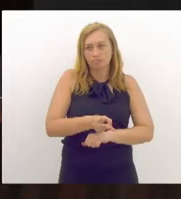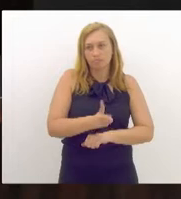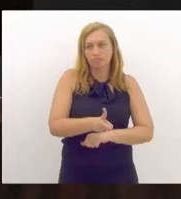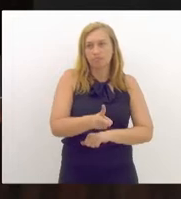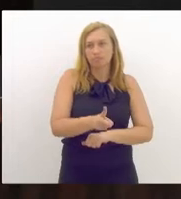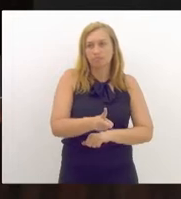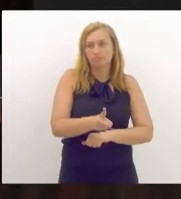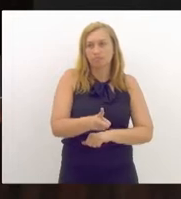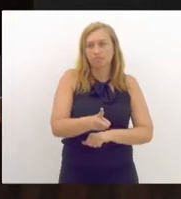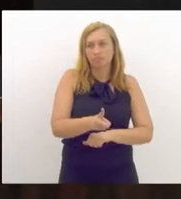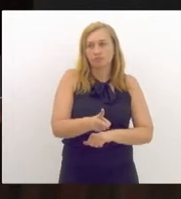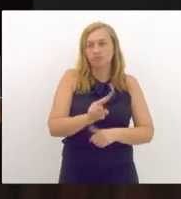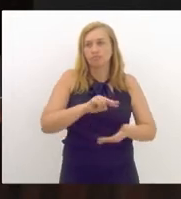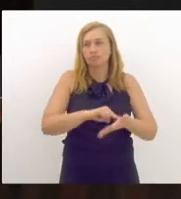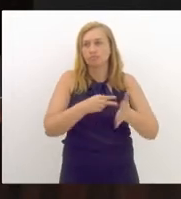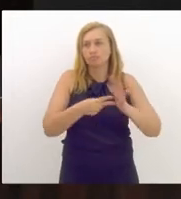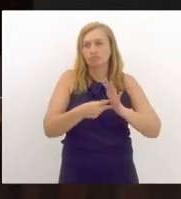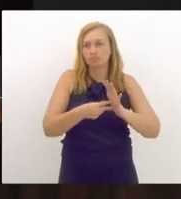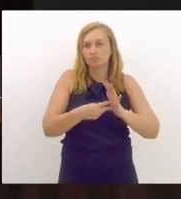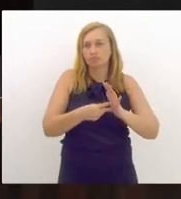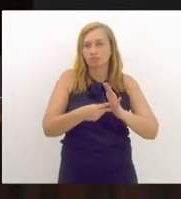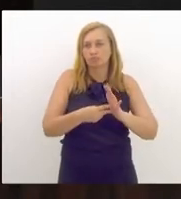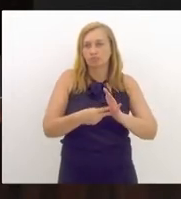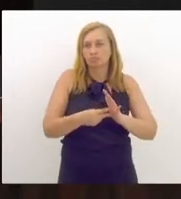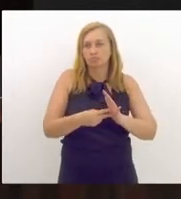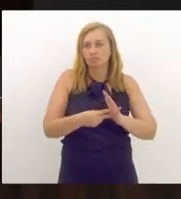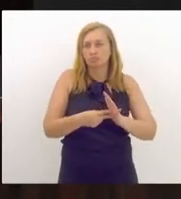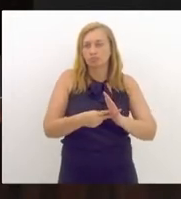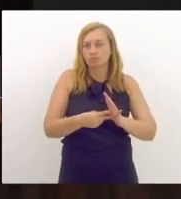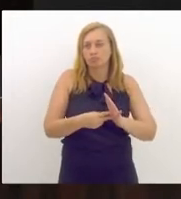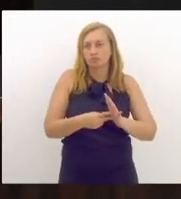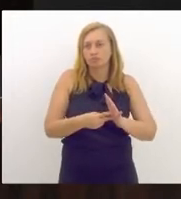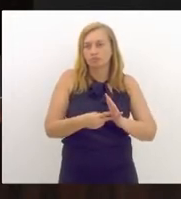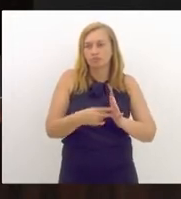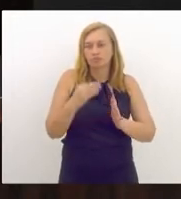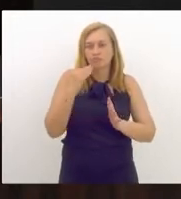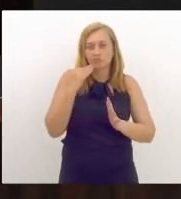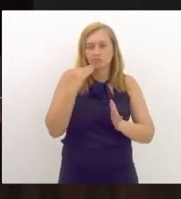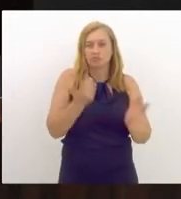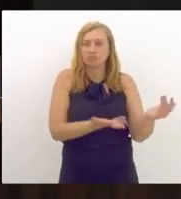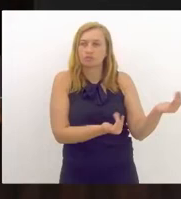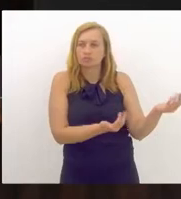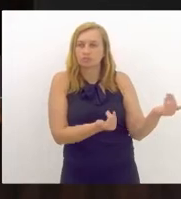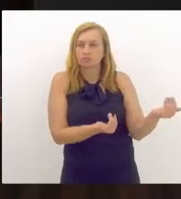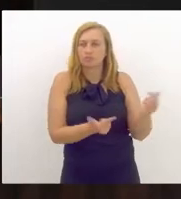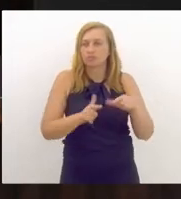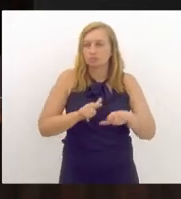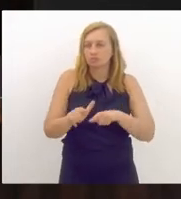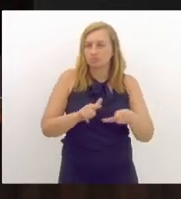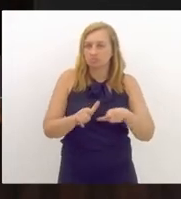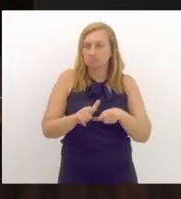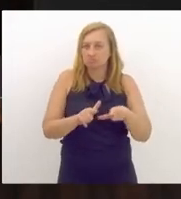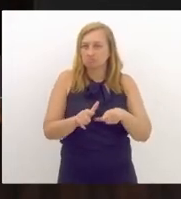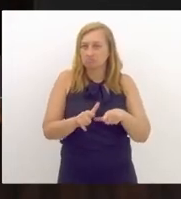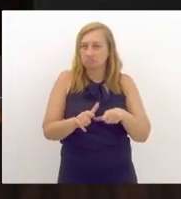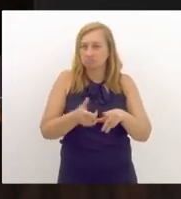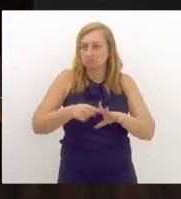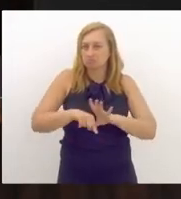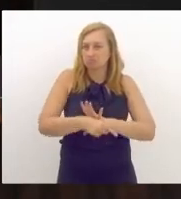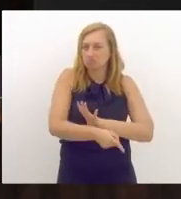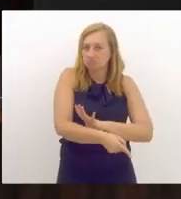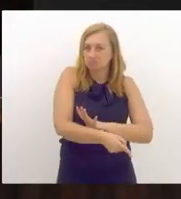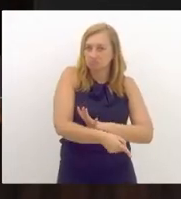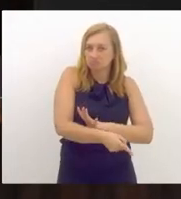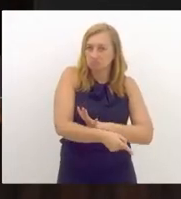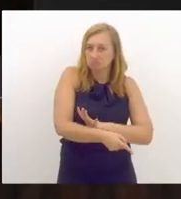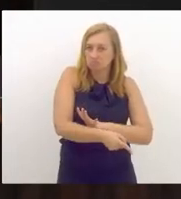transformando o que significa precarização da Juventude com a alberização do trabalho com uma profundamento